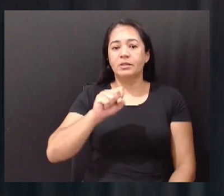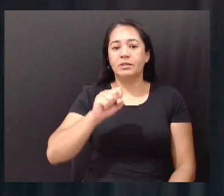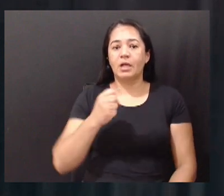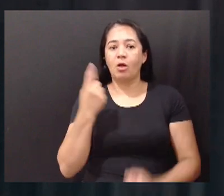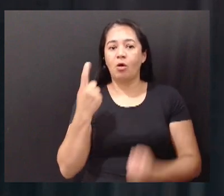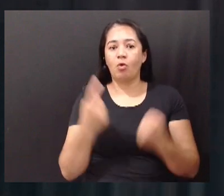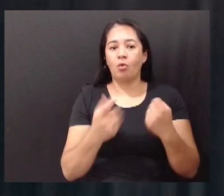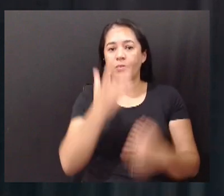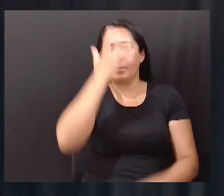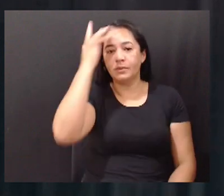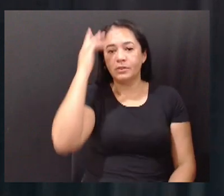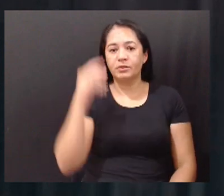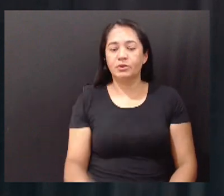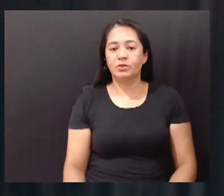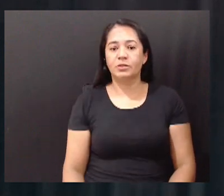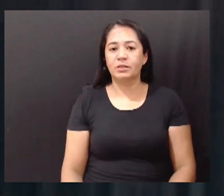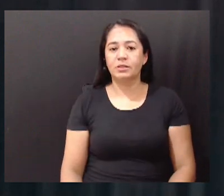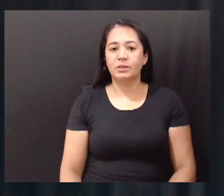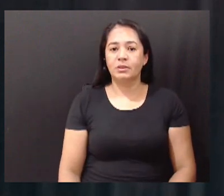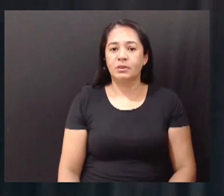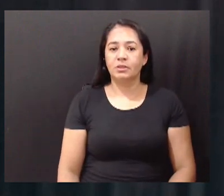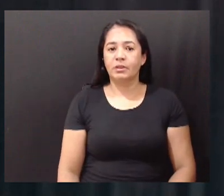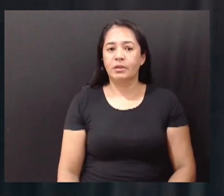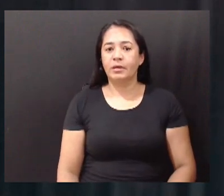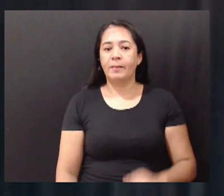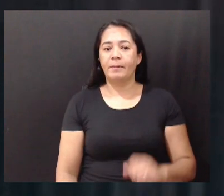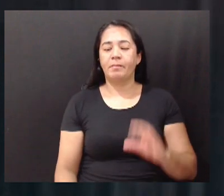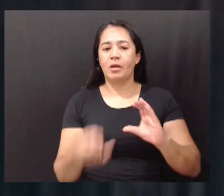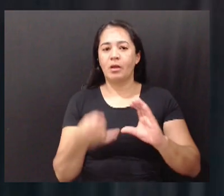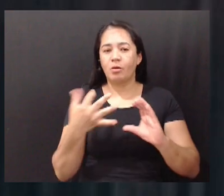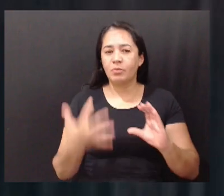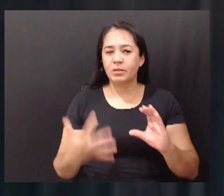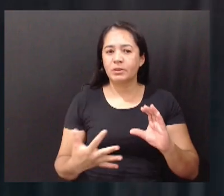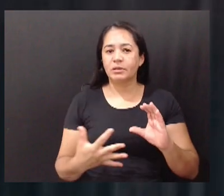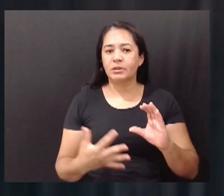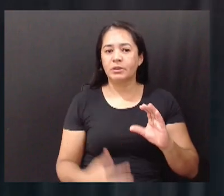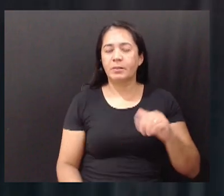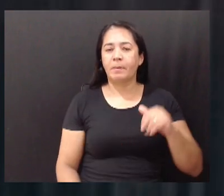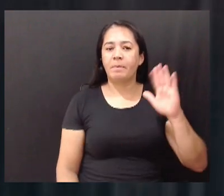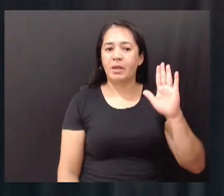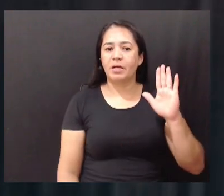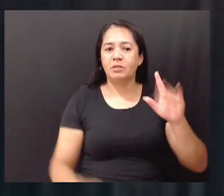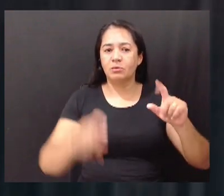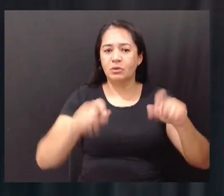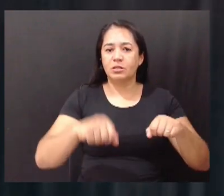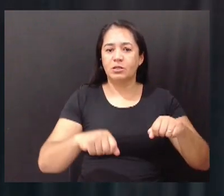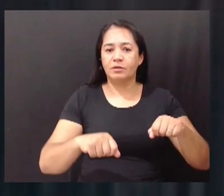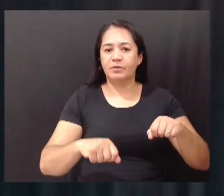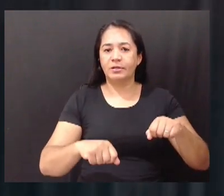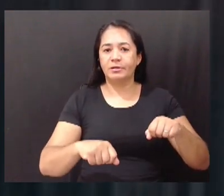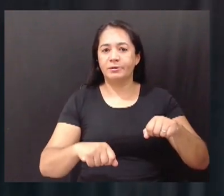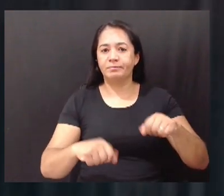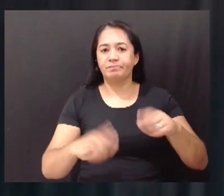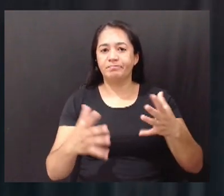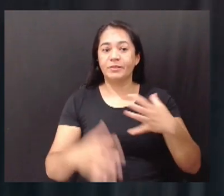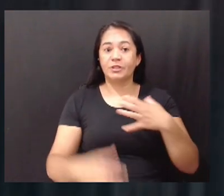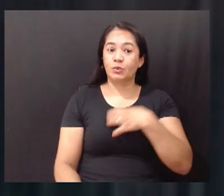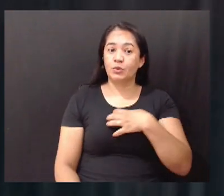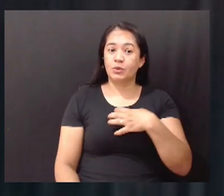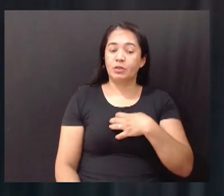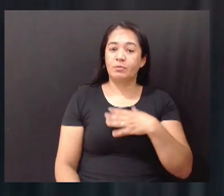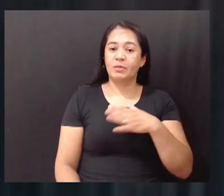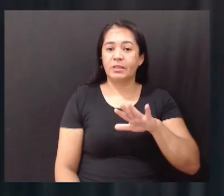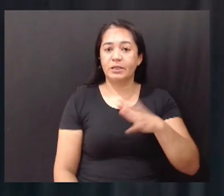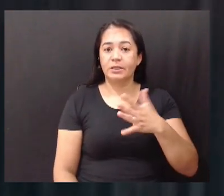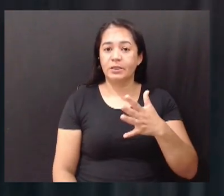que têm, algumas características, alguns, sintomas que muitas vezes